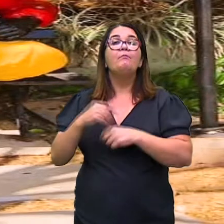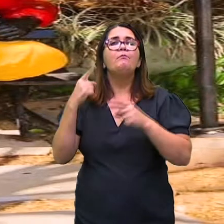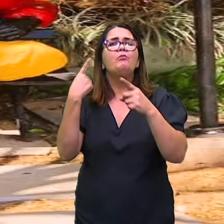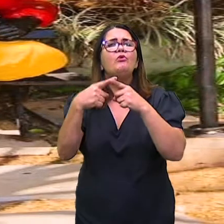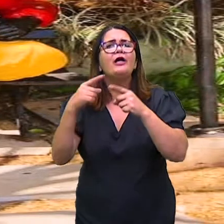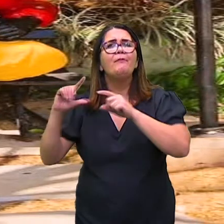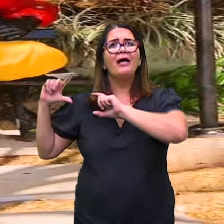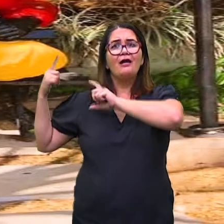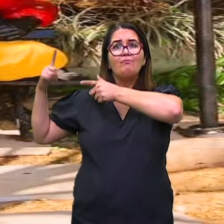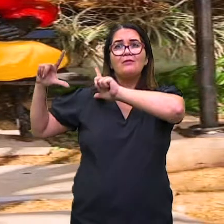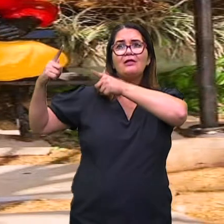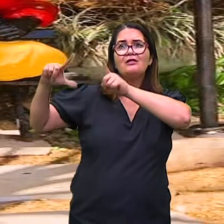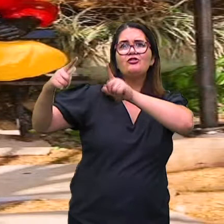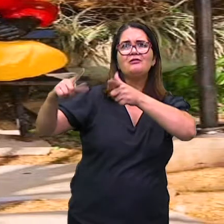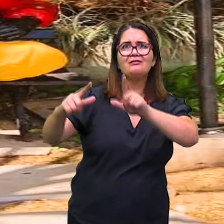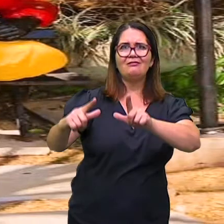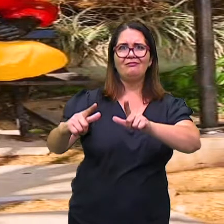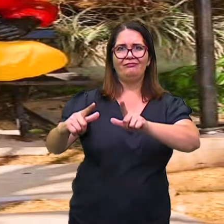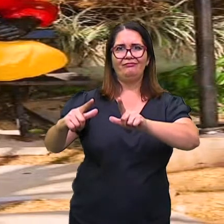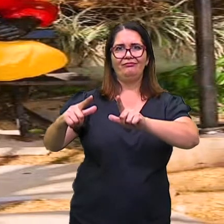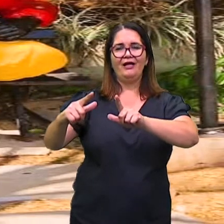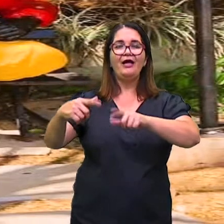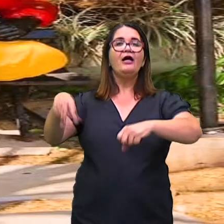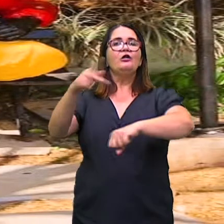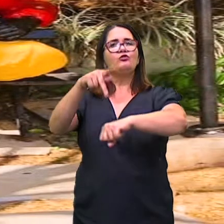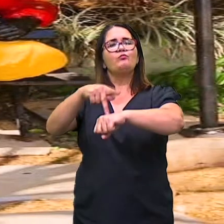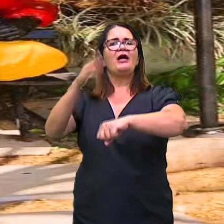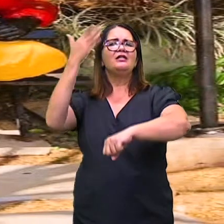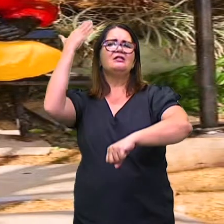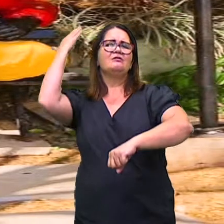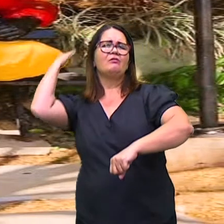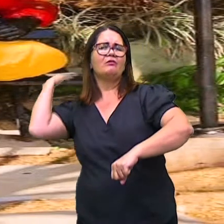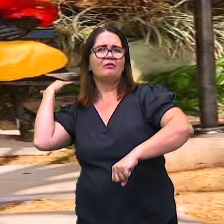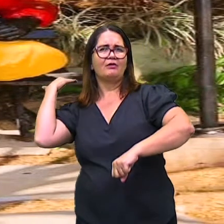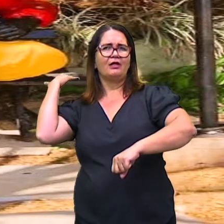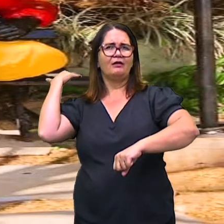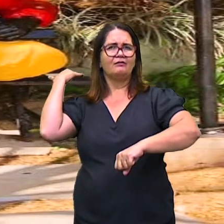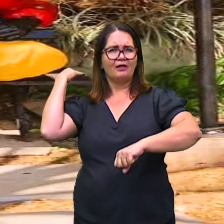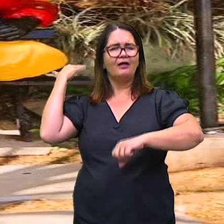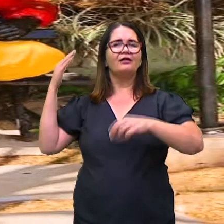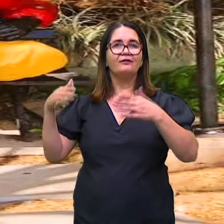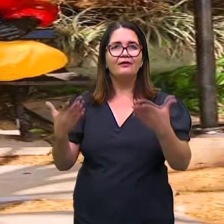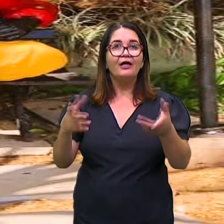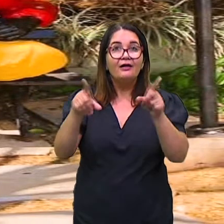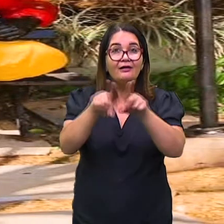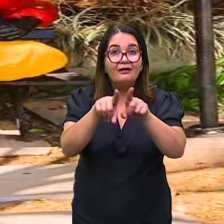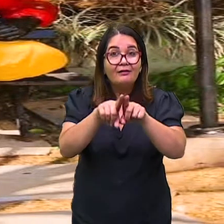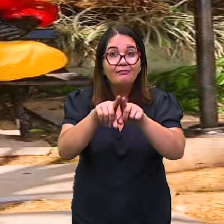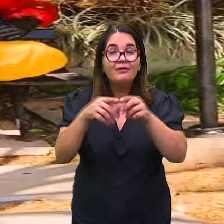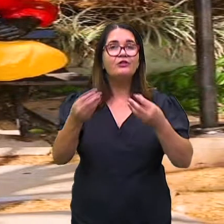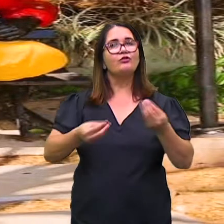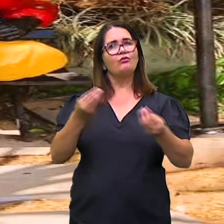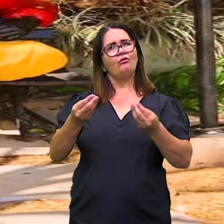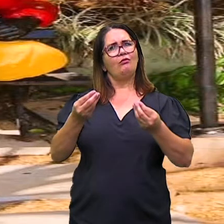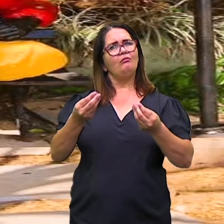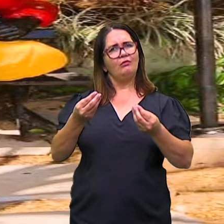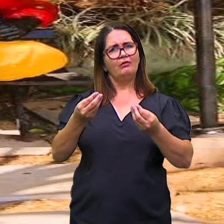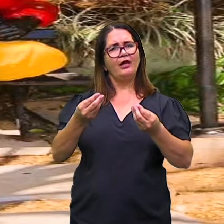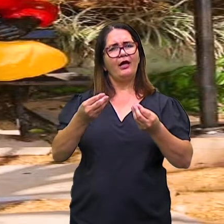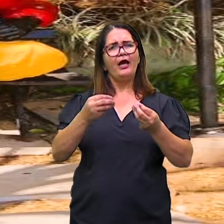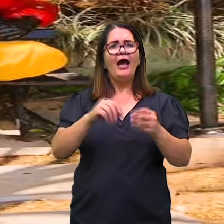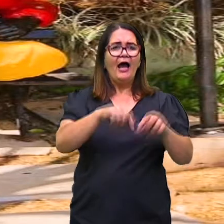forte. Porque os primeiros colonizadores dessa antiga cidade mineradora eram, em sua maioria,